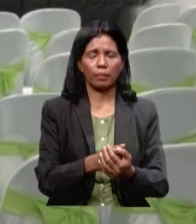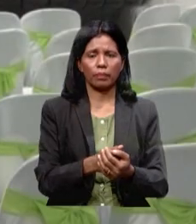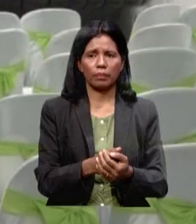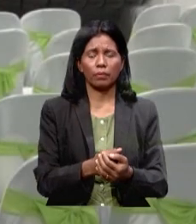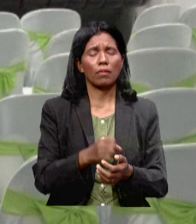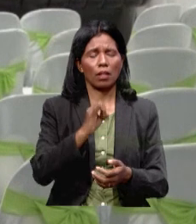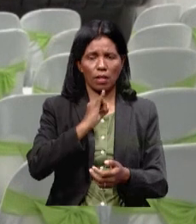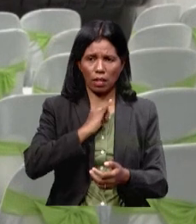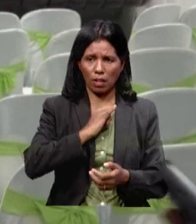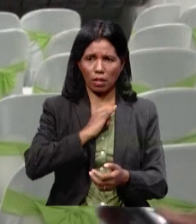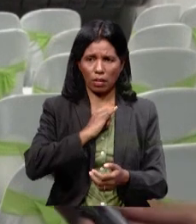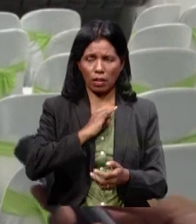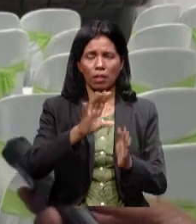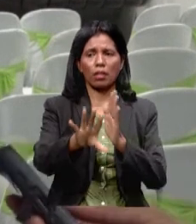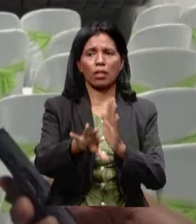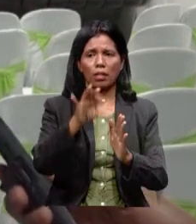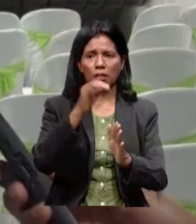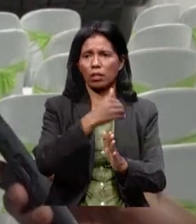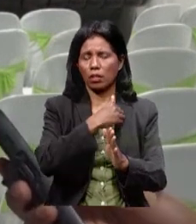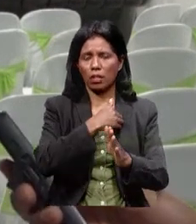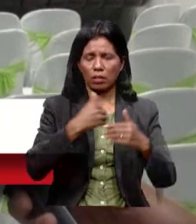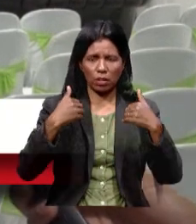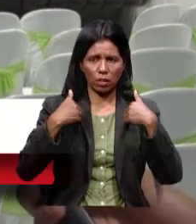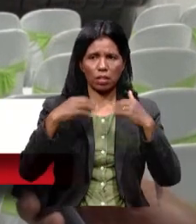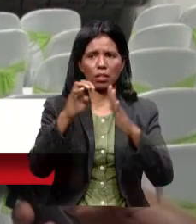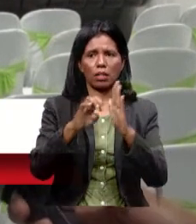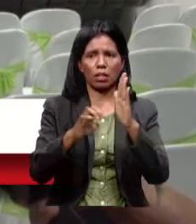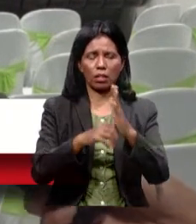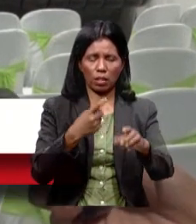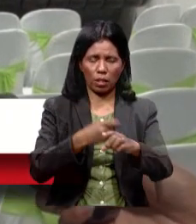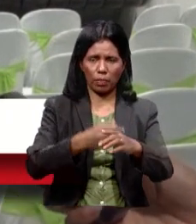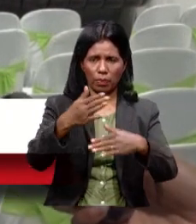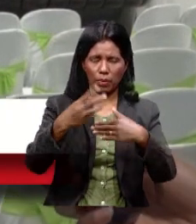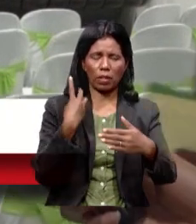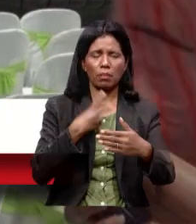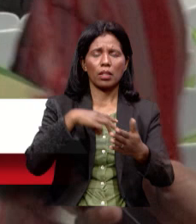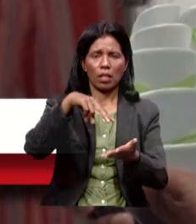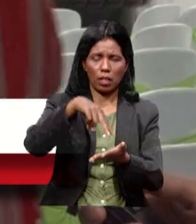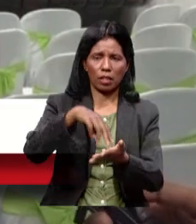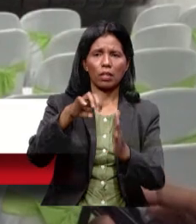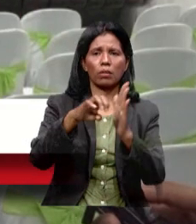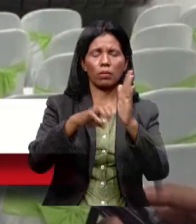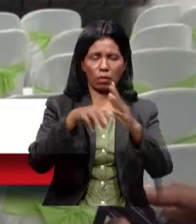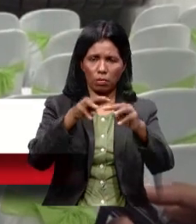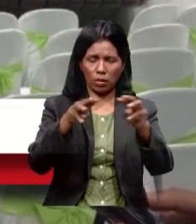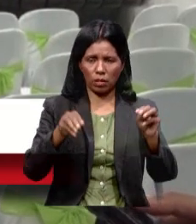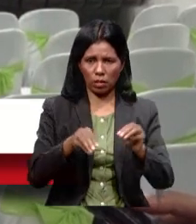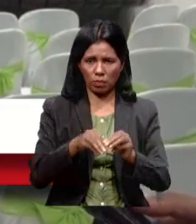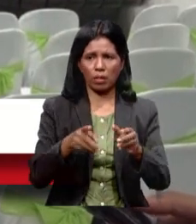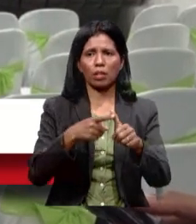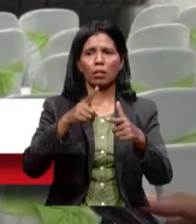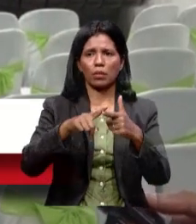How foi how eleito, how se dá a estrutura, e até bubara, a missa hari a minha estrutura município nia, depois se dá a